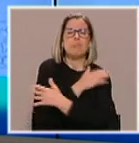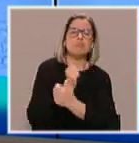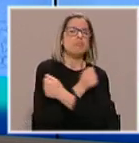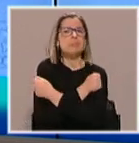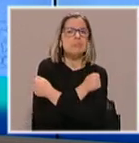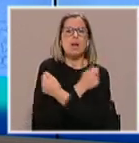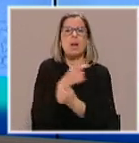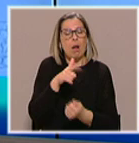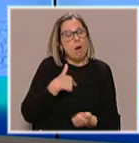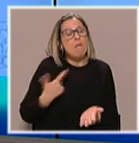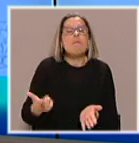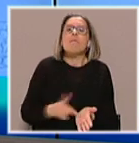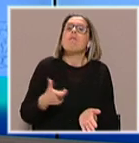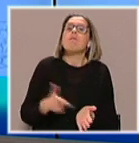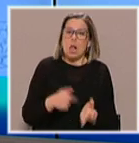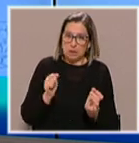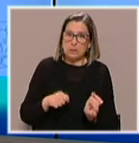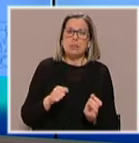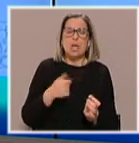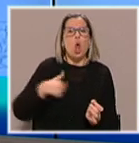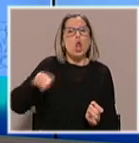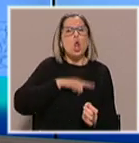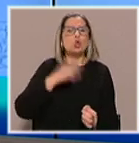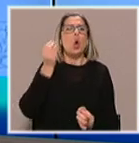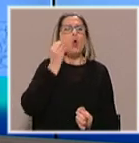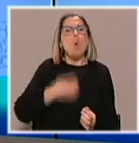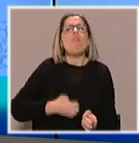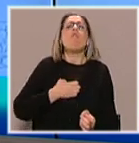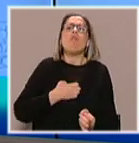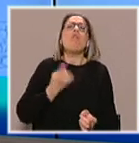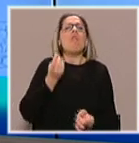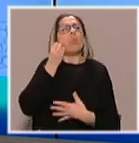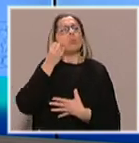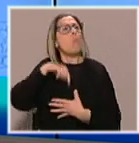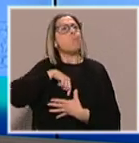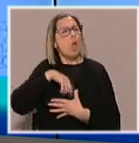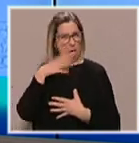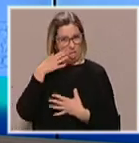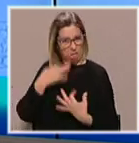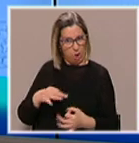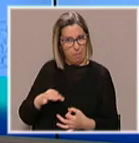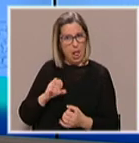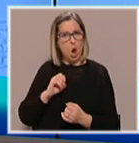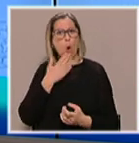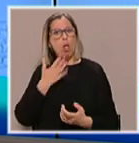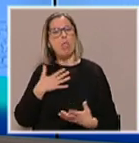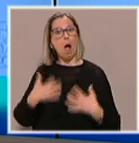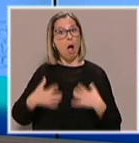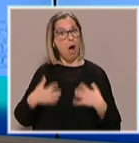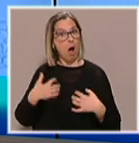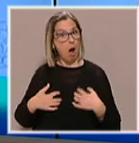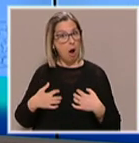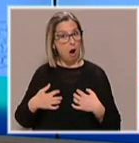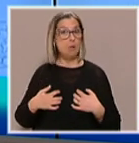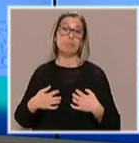faz, como é que nós iremos reagir? Acham que de uma forma normal ou que isso vos vai despoltar alguma ansiedade? Por